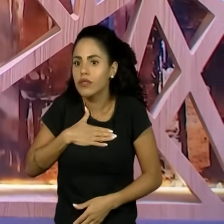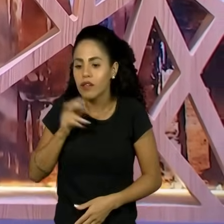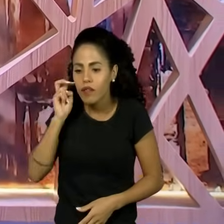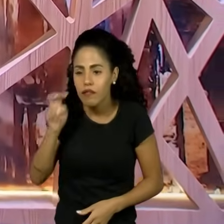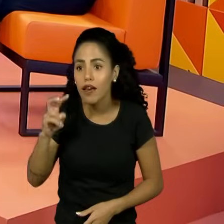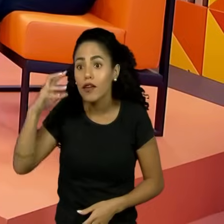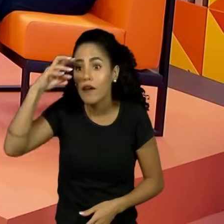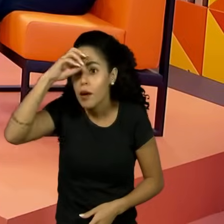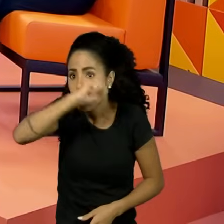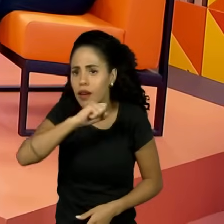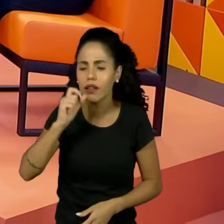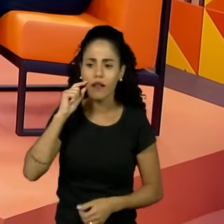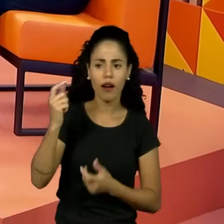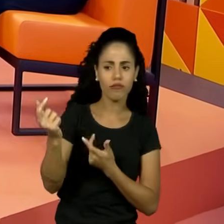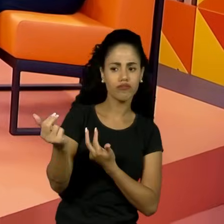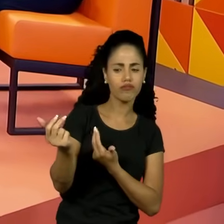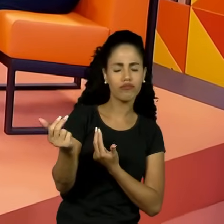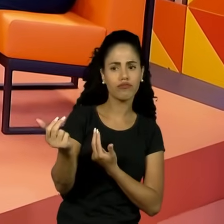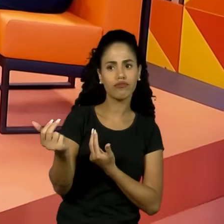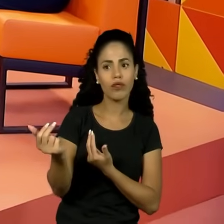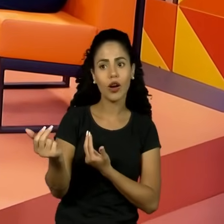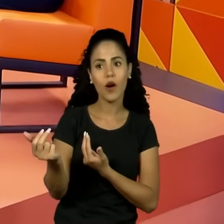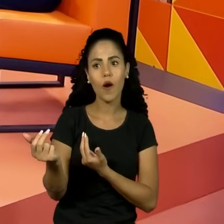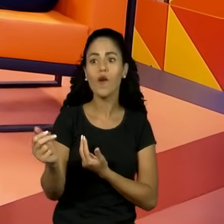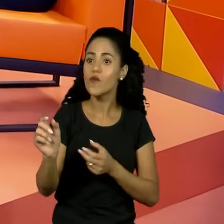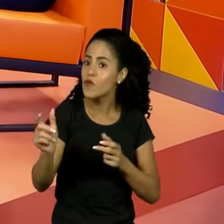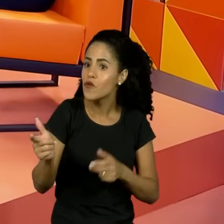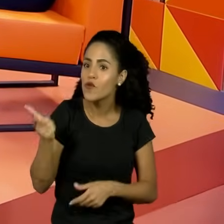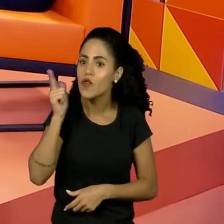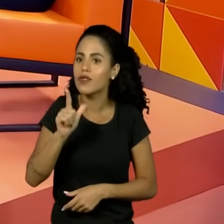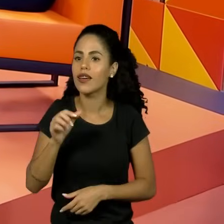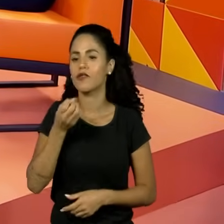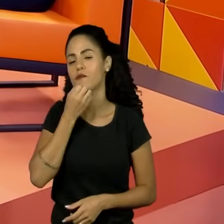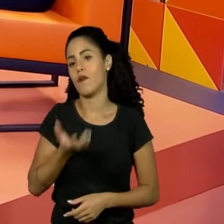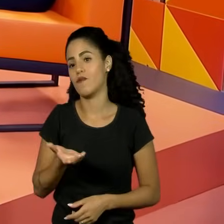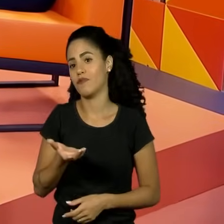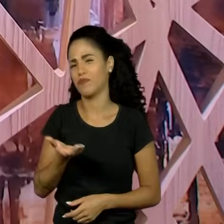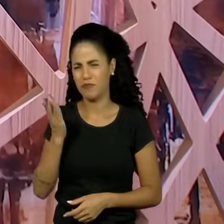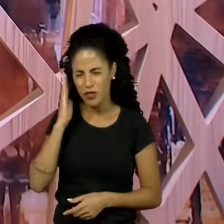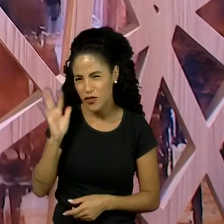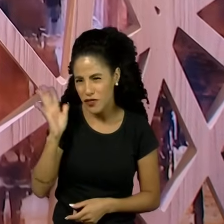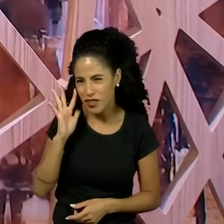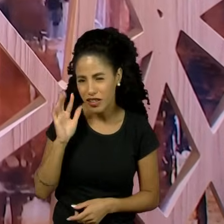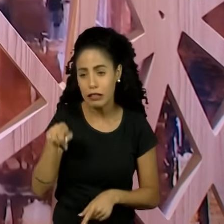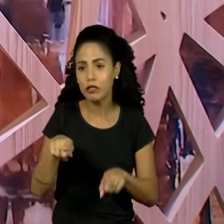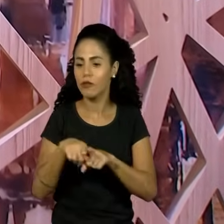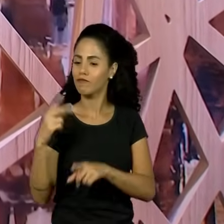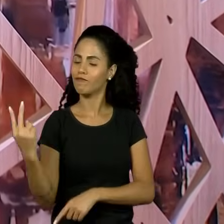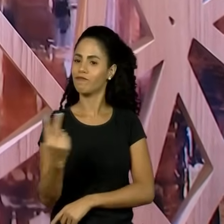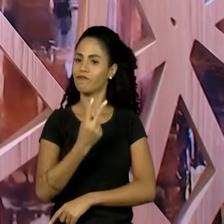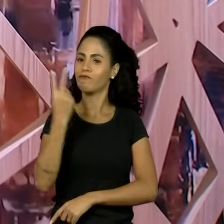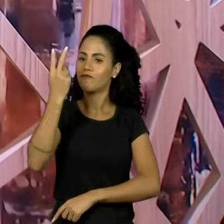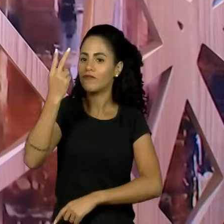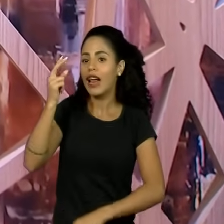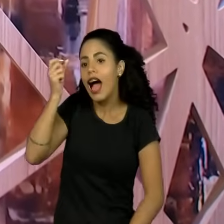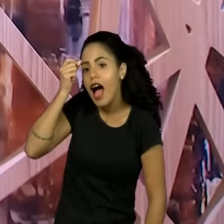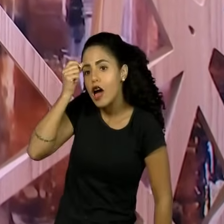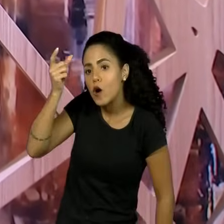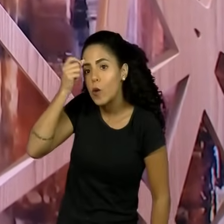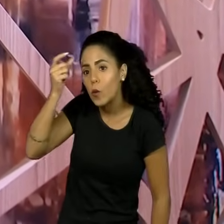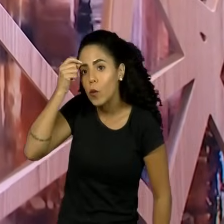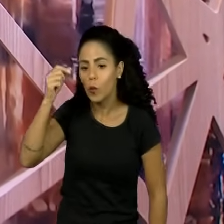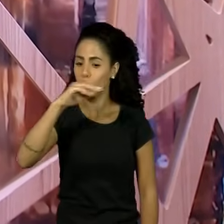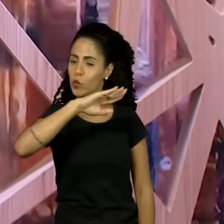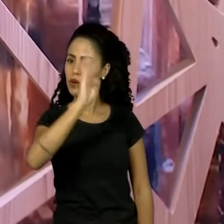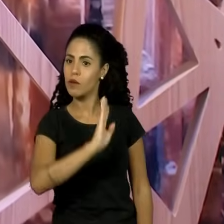e vão se reconhecer ali, vão se ver ali. Então isso é muito potente, é poder trazer e valorizar a cultura nacional, a história